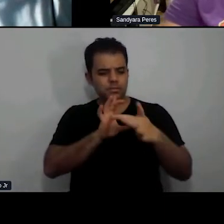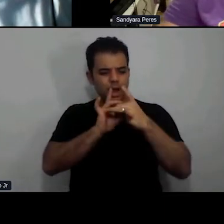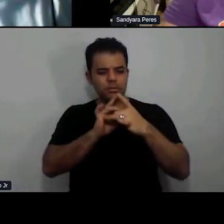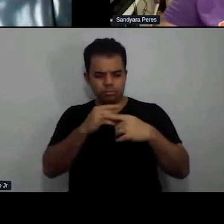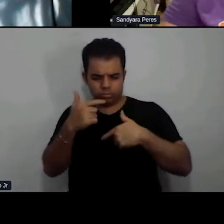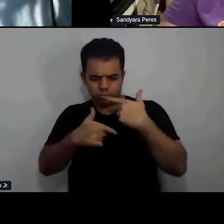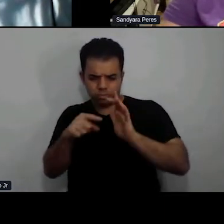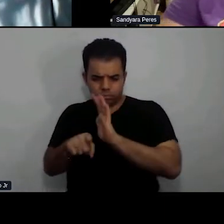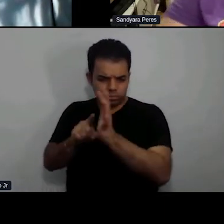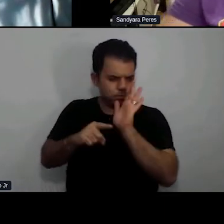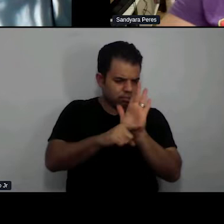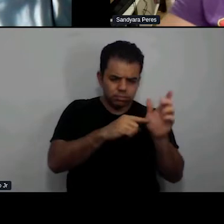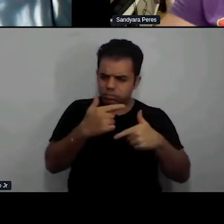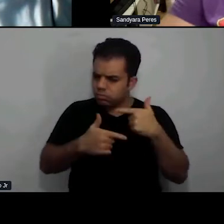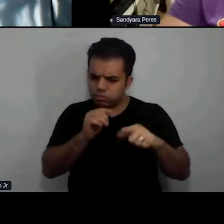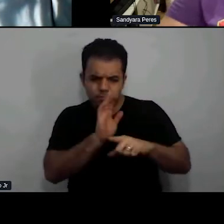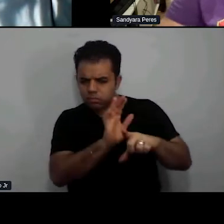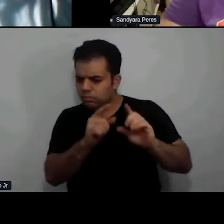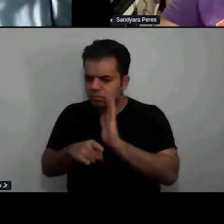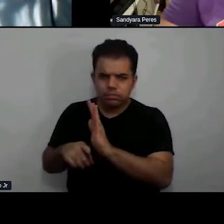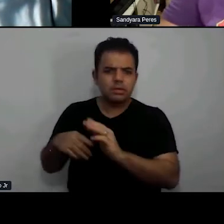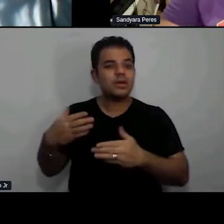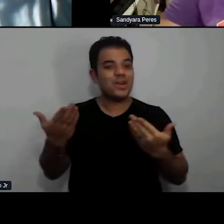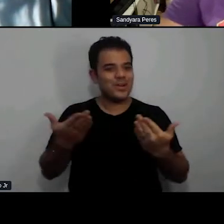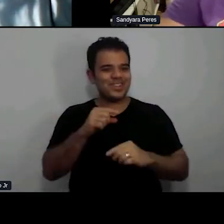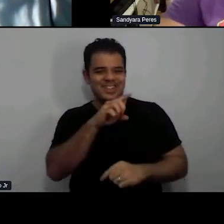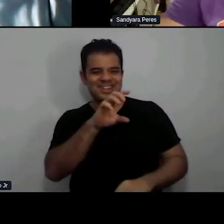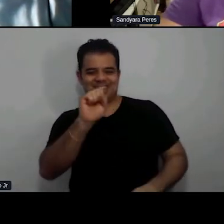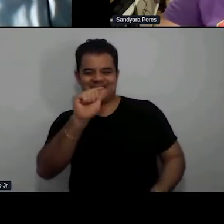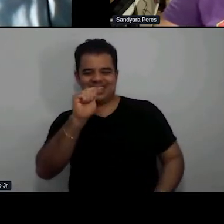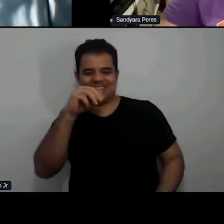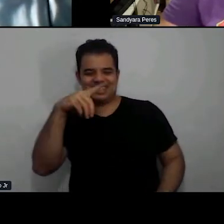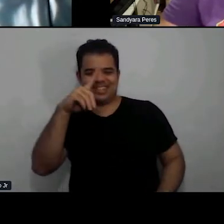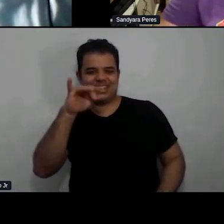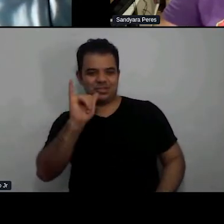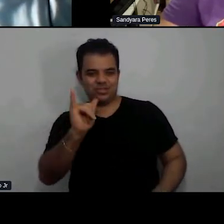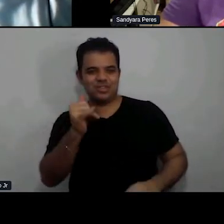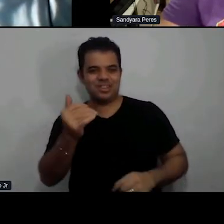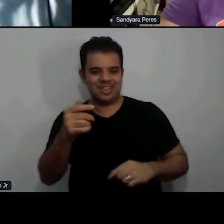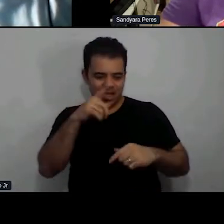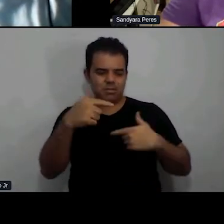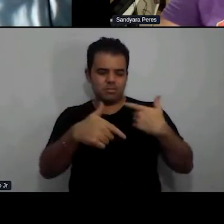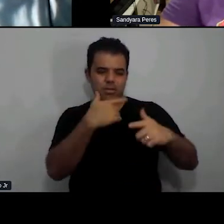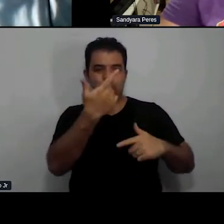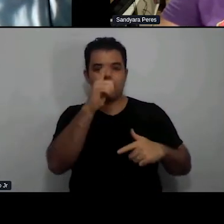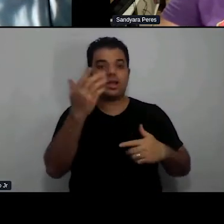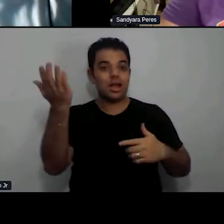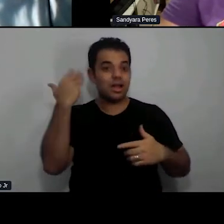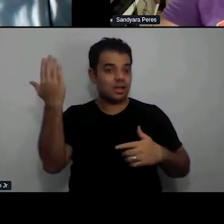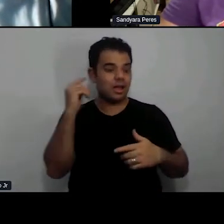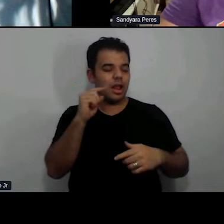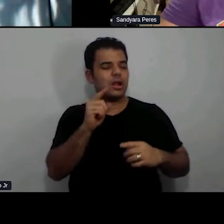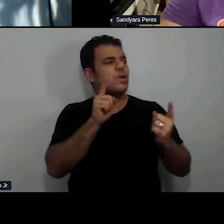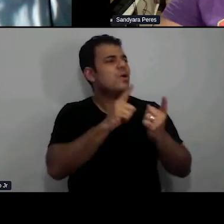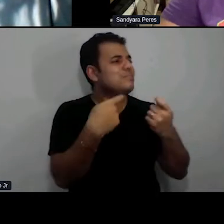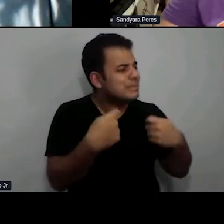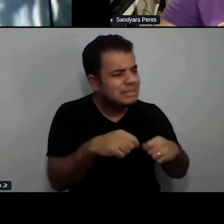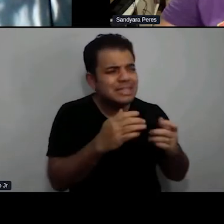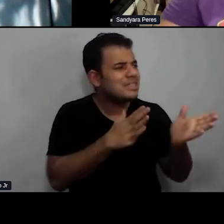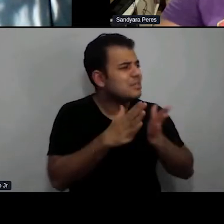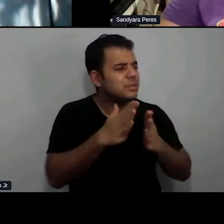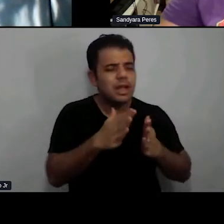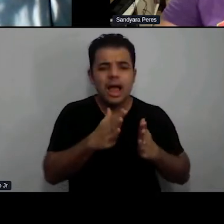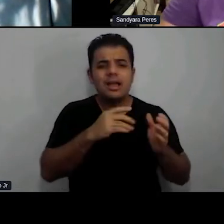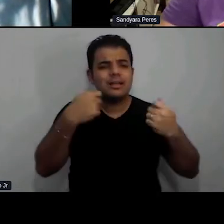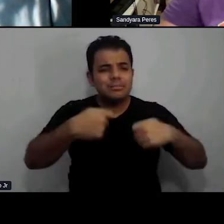A Sandy hoje ela já está num outro papel, mas assim, com certeza quando o pessoal chega com a demanda para ela, olha, a gente precisa de acessibilizar,